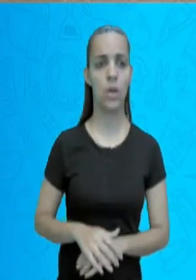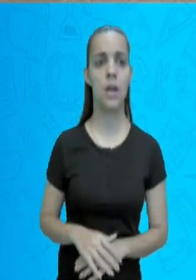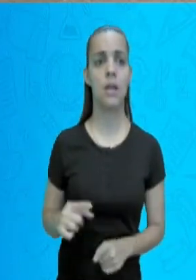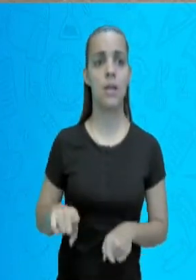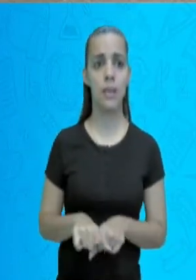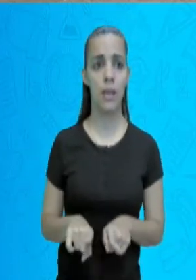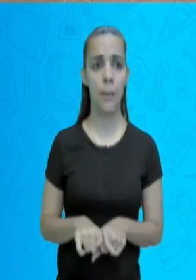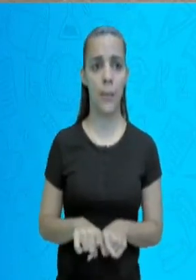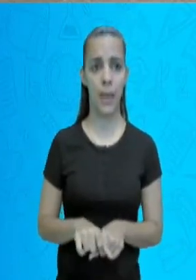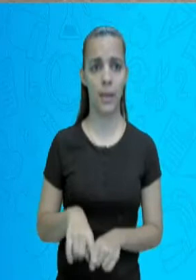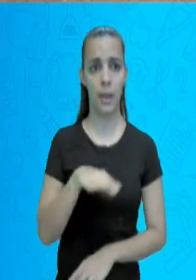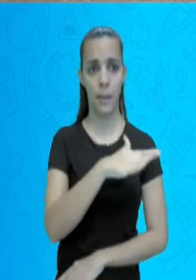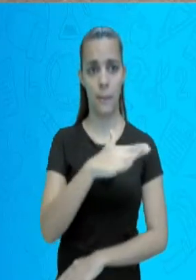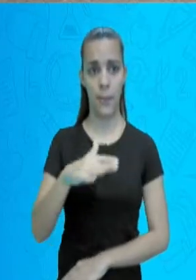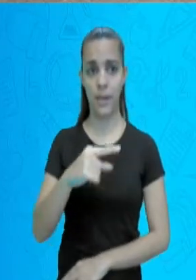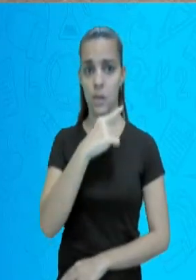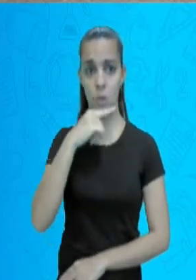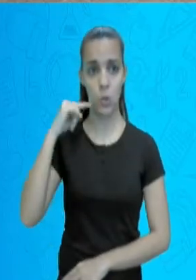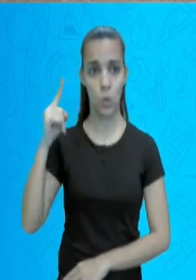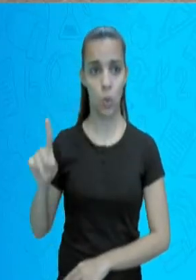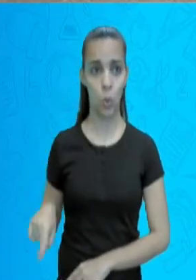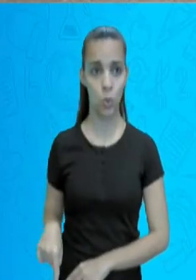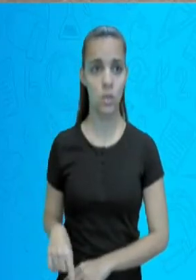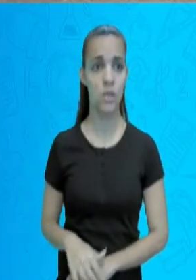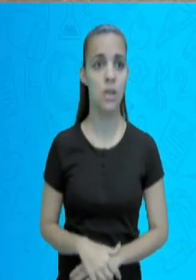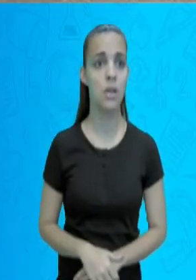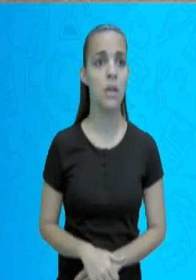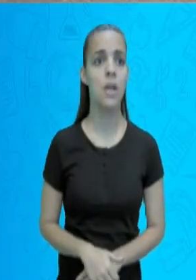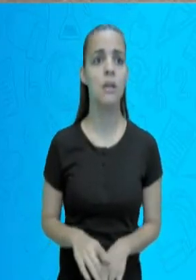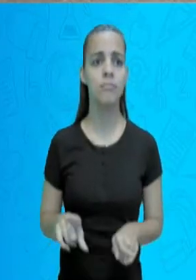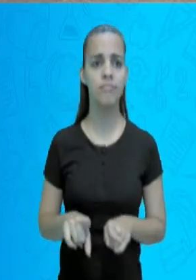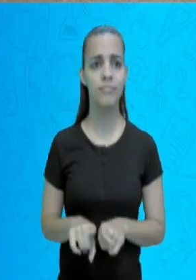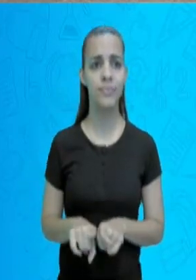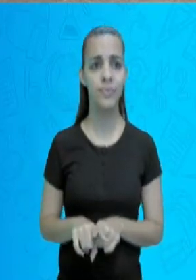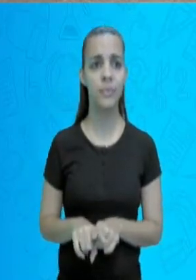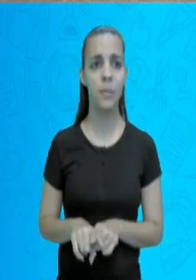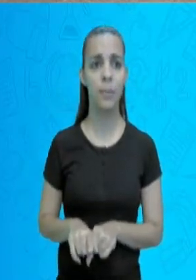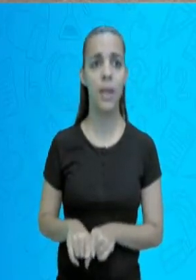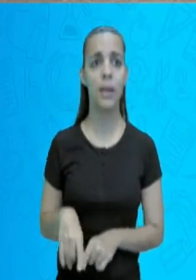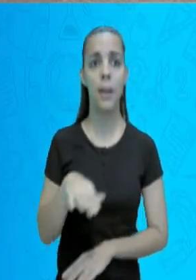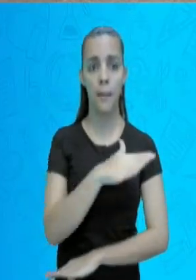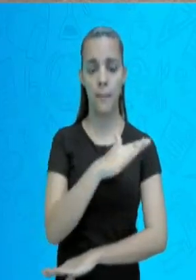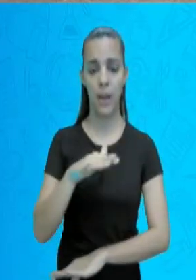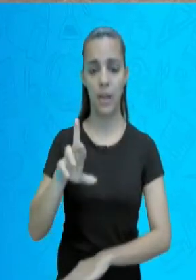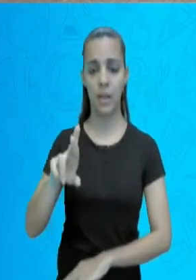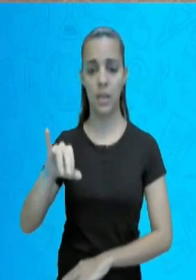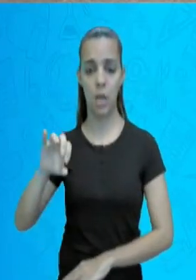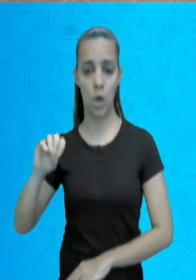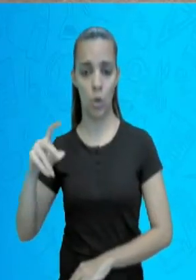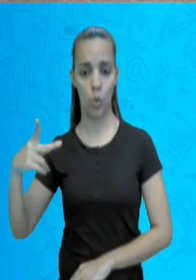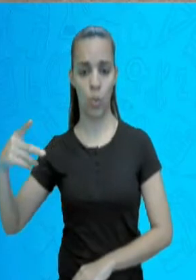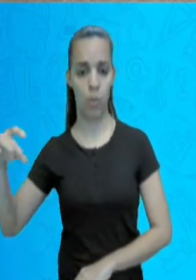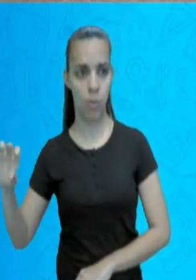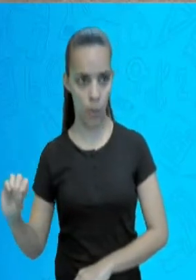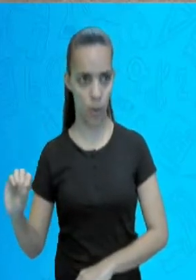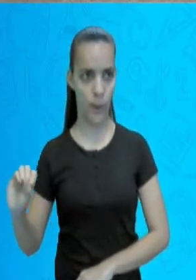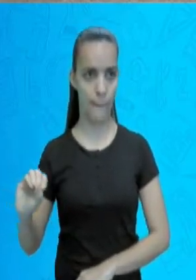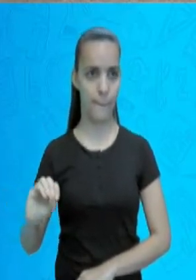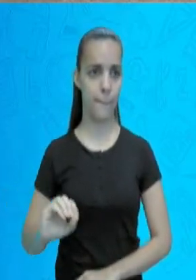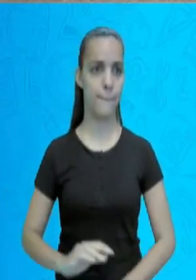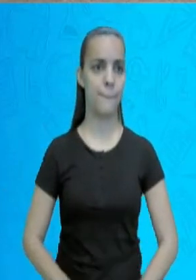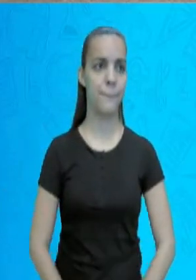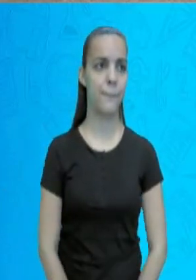E pesquisando para essa aula, eu pude ver que, inclusive, nos rios da